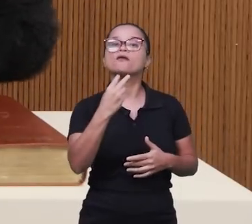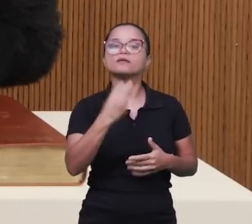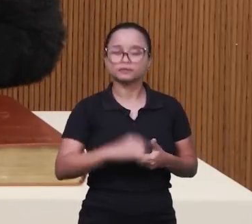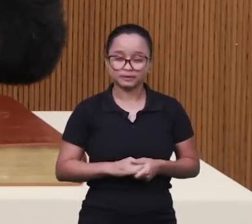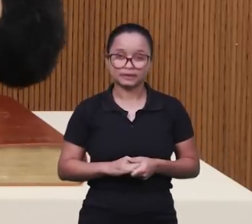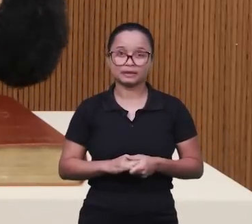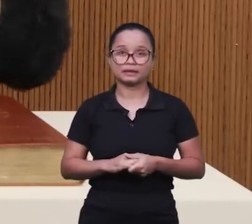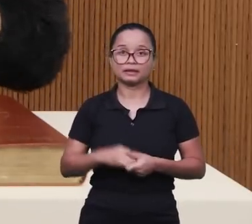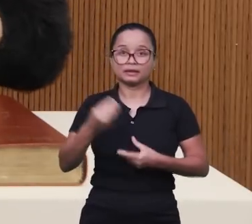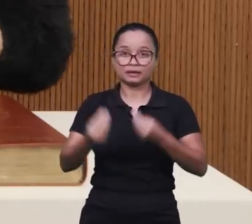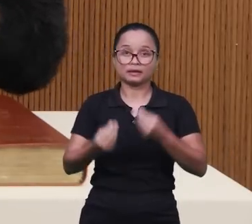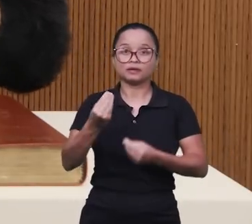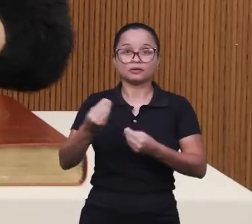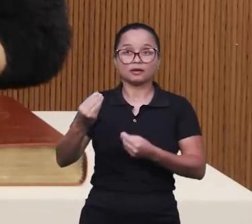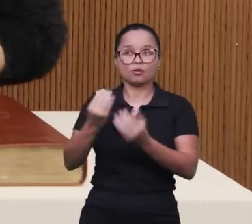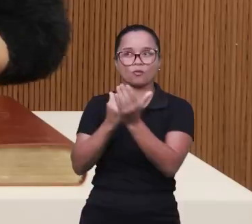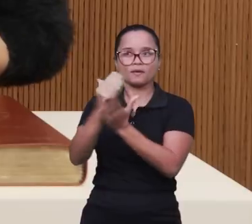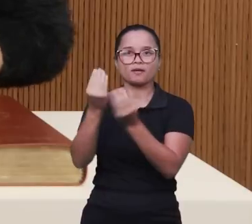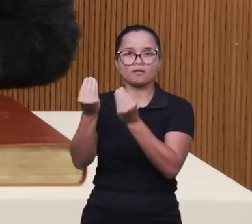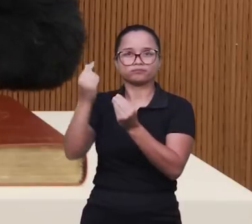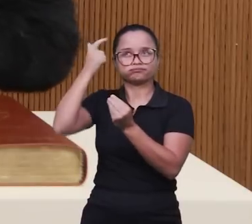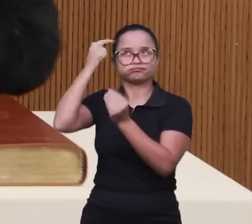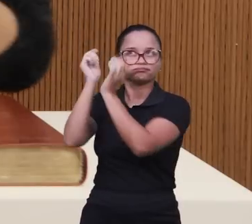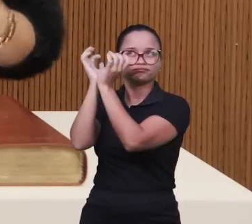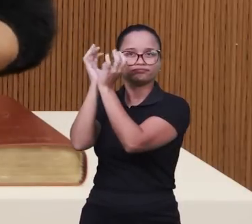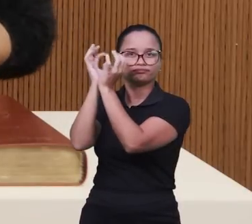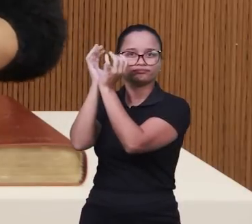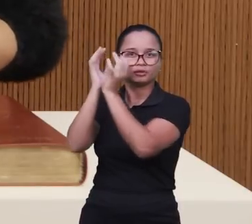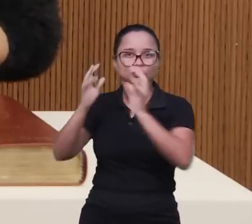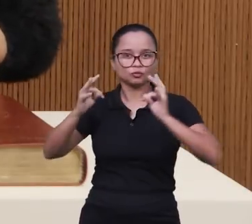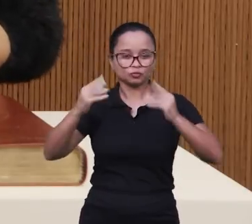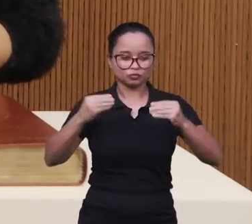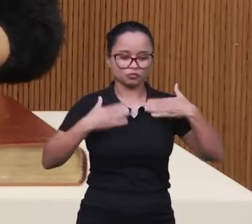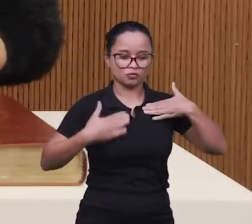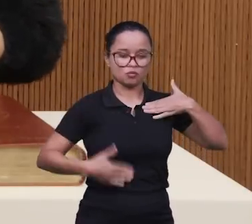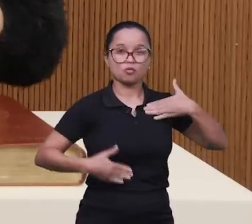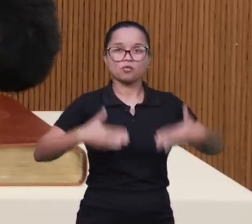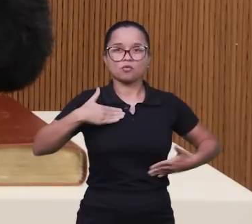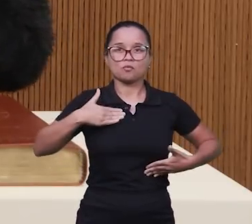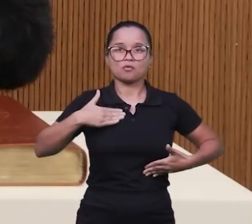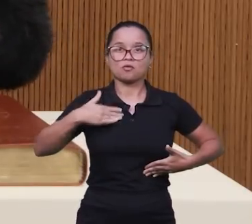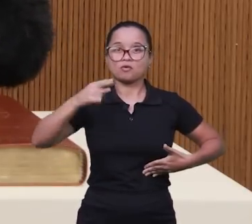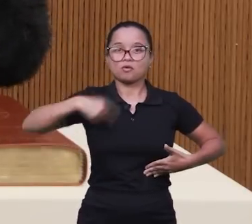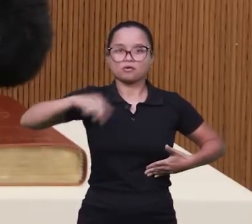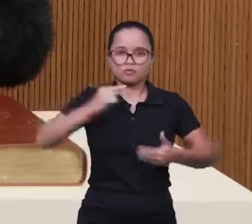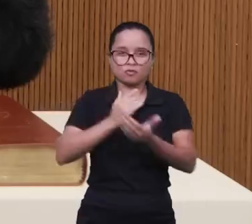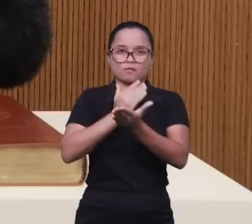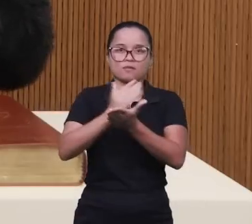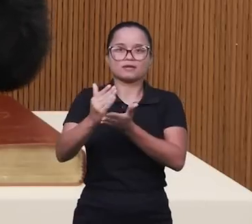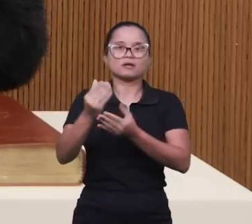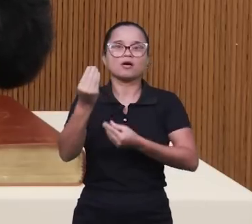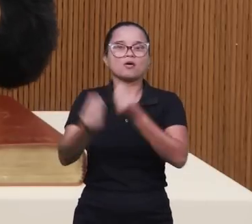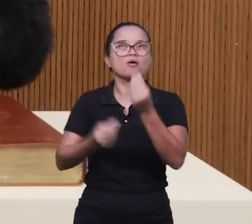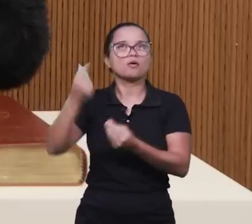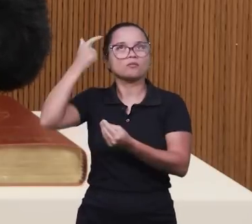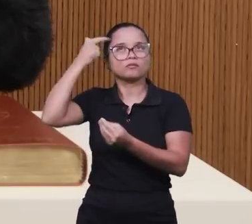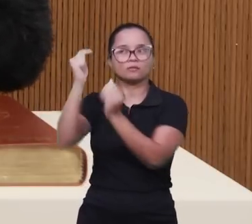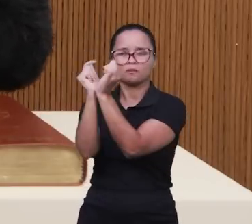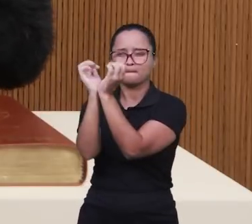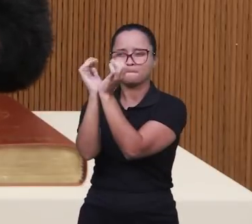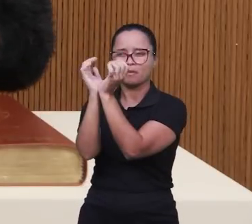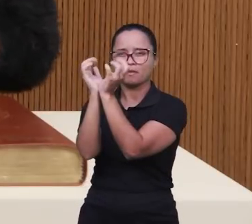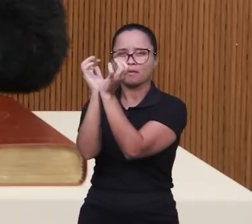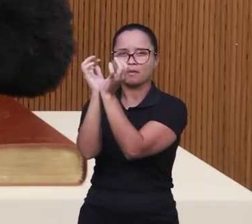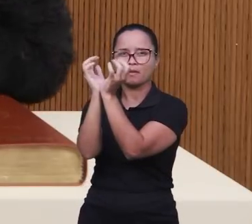seu início no nosso cérebro. Todas as atividades do nosso corpo são iniciadas através de